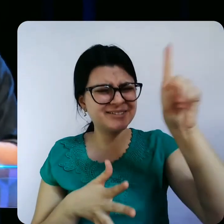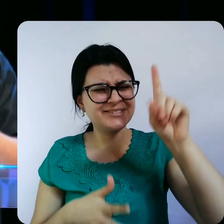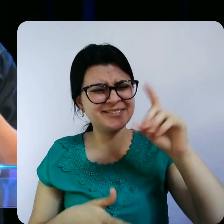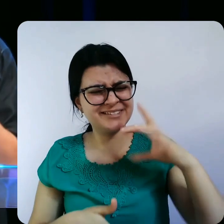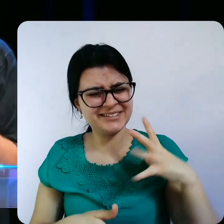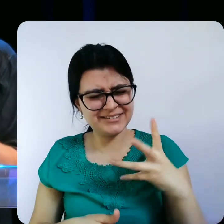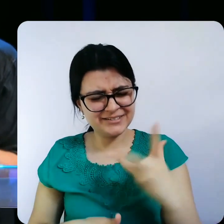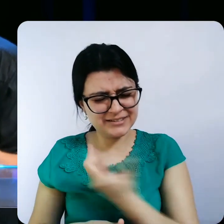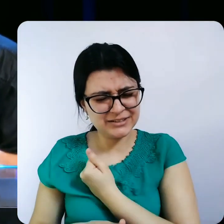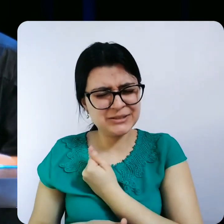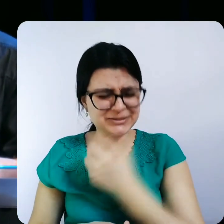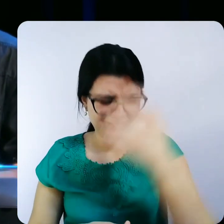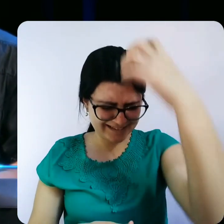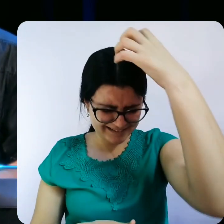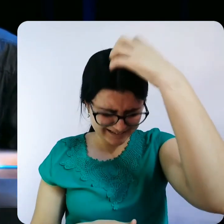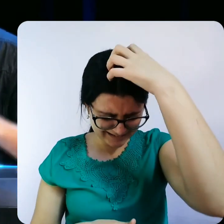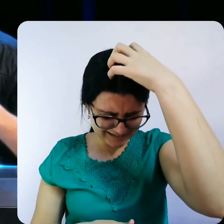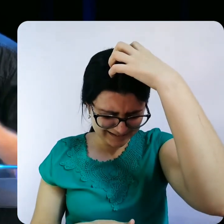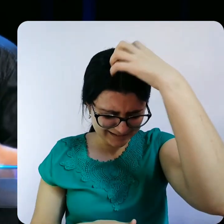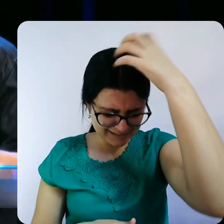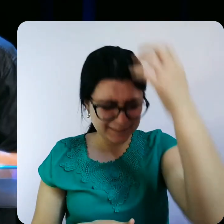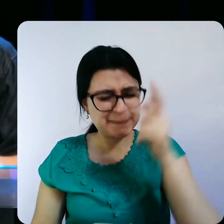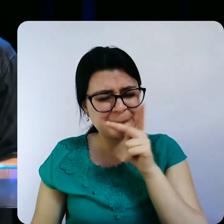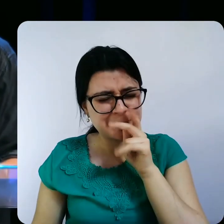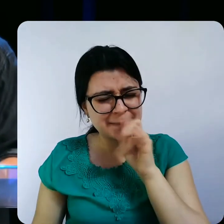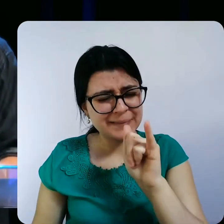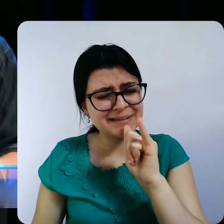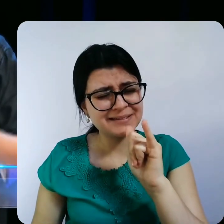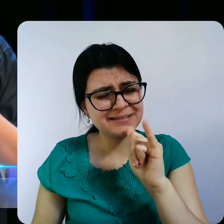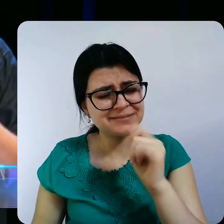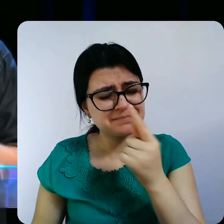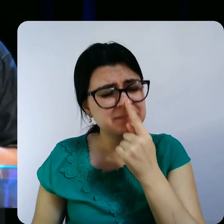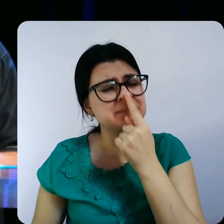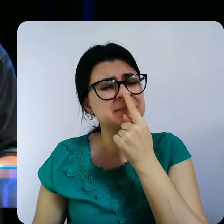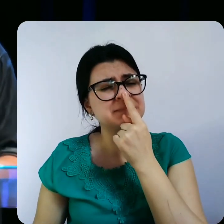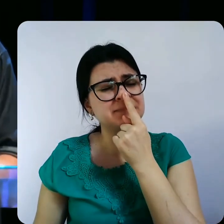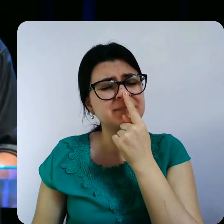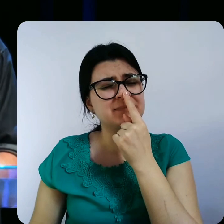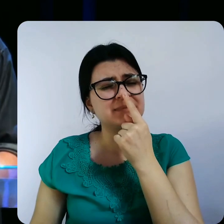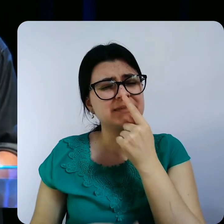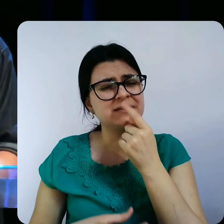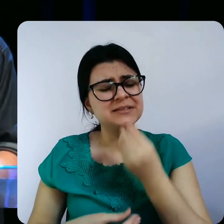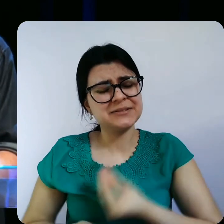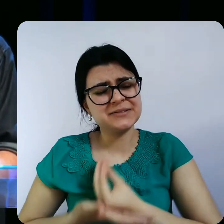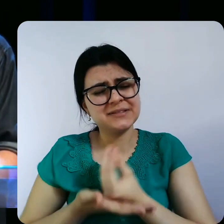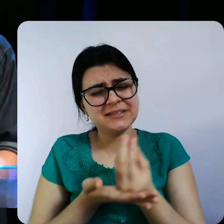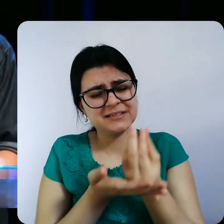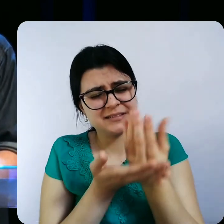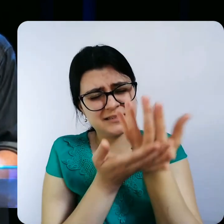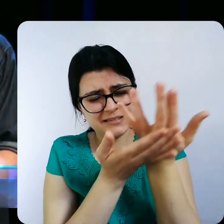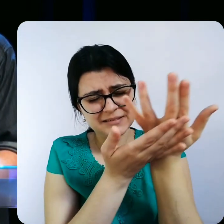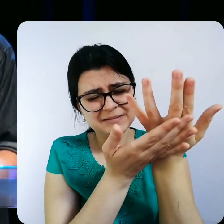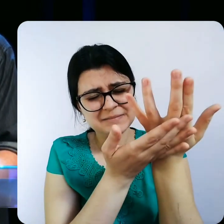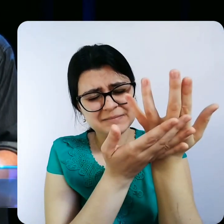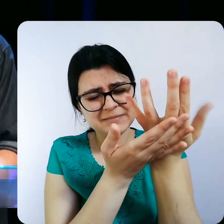meu Rei, o meu Paizinho. Eu me entrego em teu nome, Jesus.